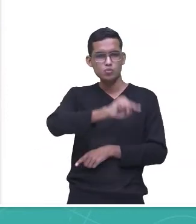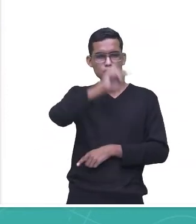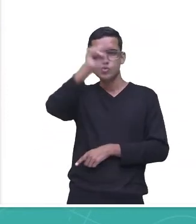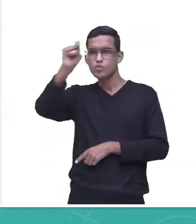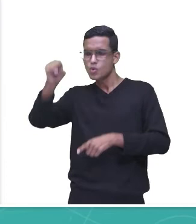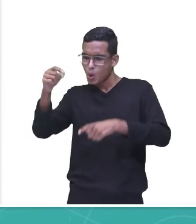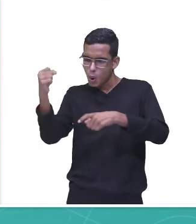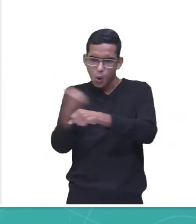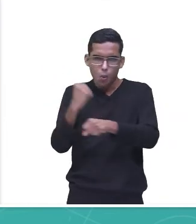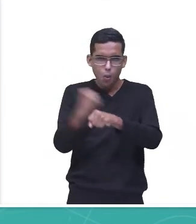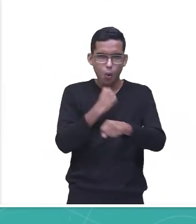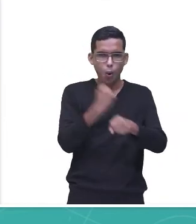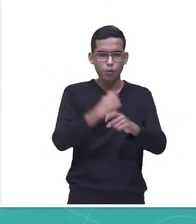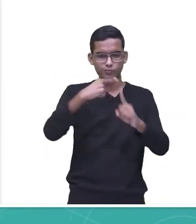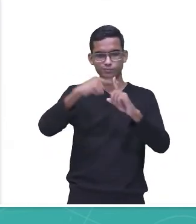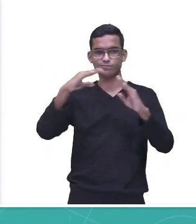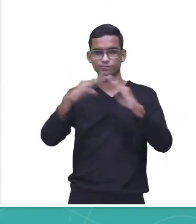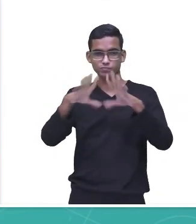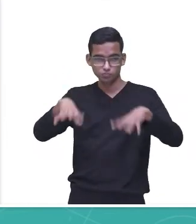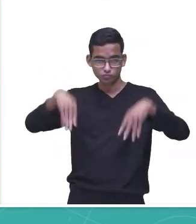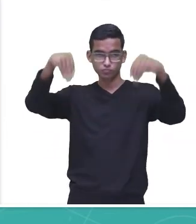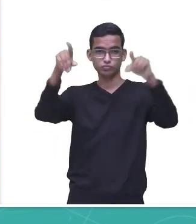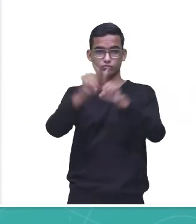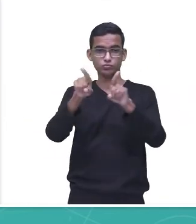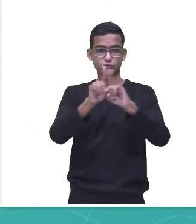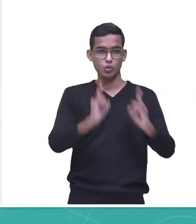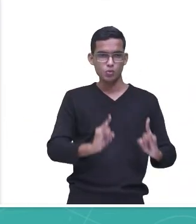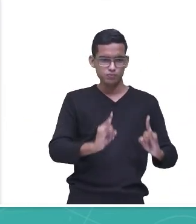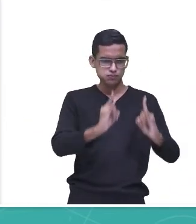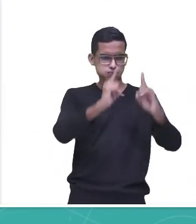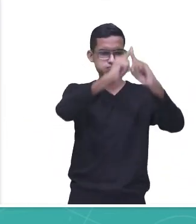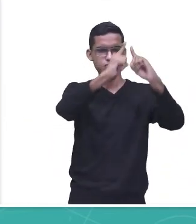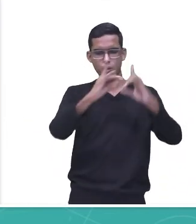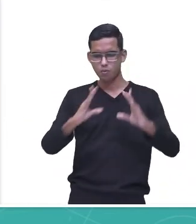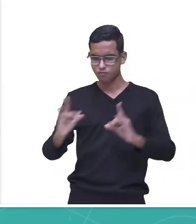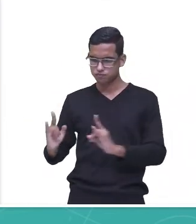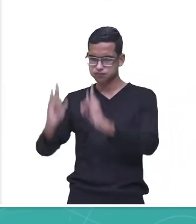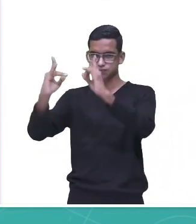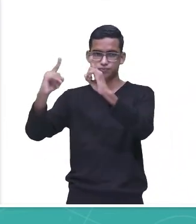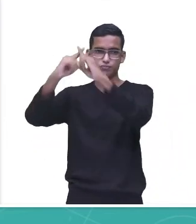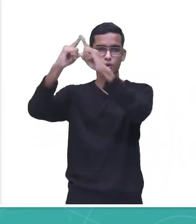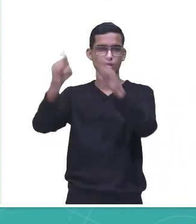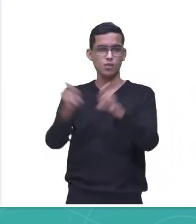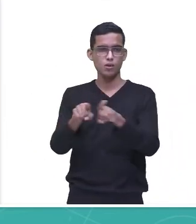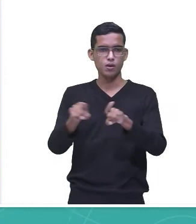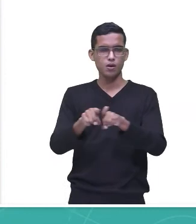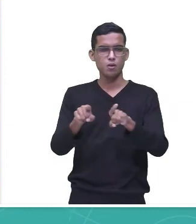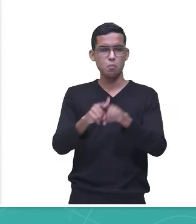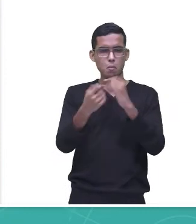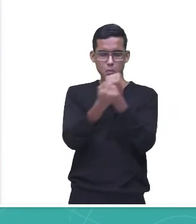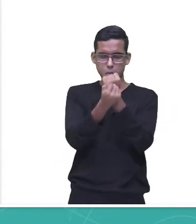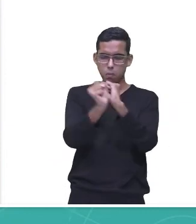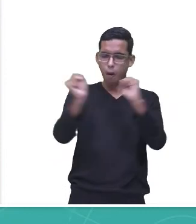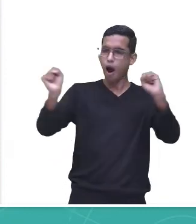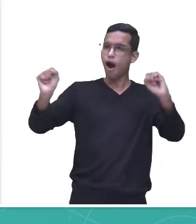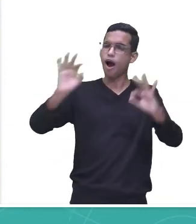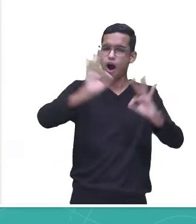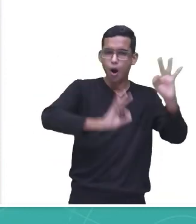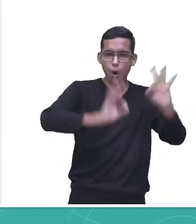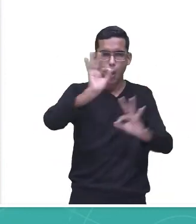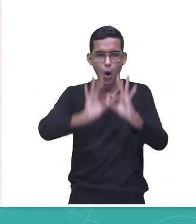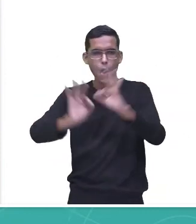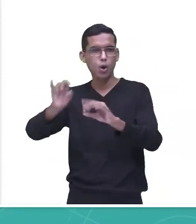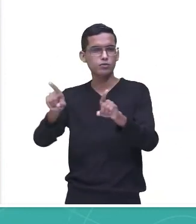verticalidade das construções, torres pontiagudas e esguias, grande ornamentação, paredes mais finas e